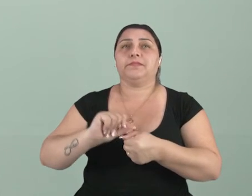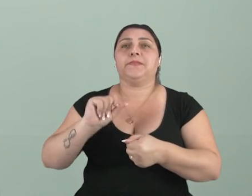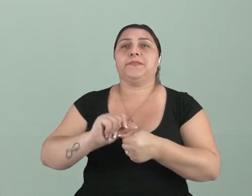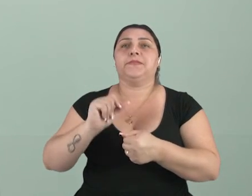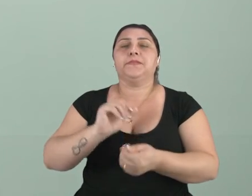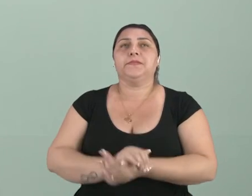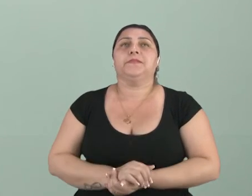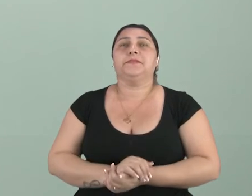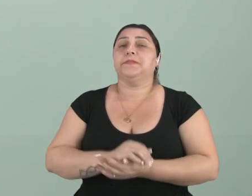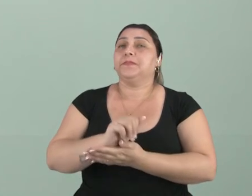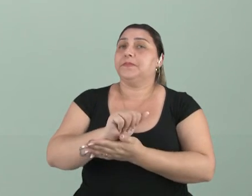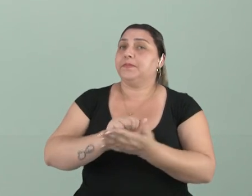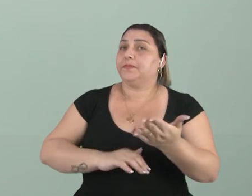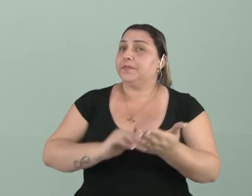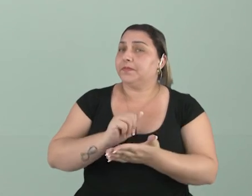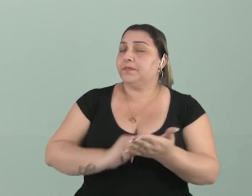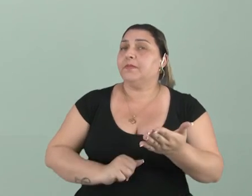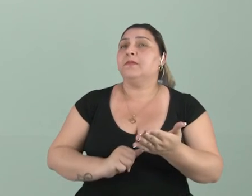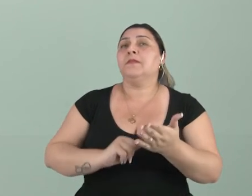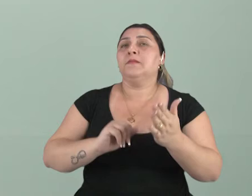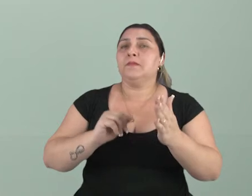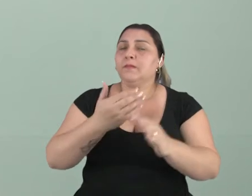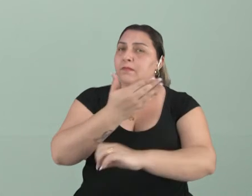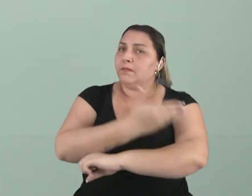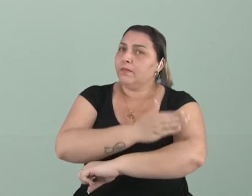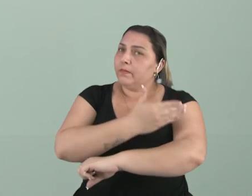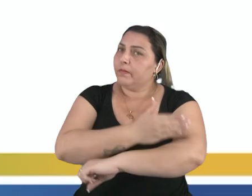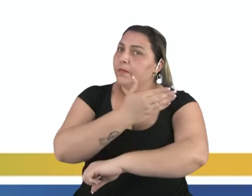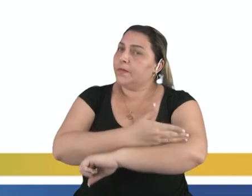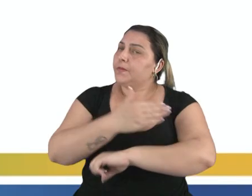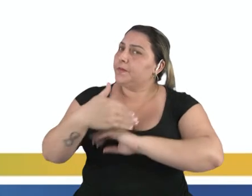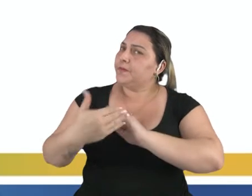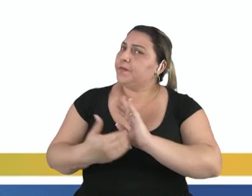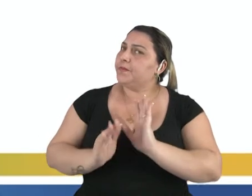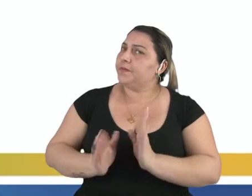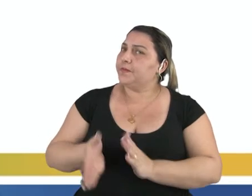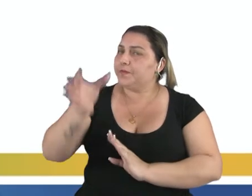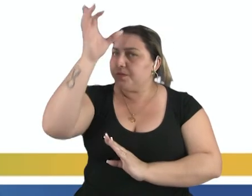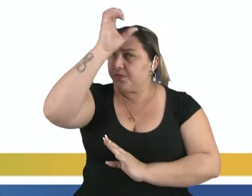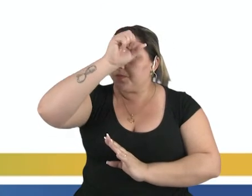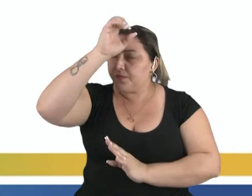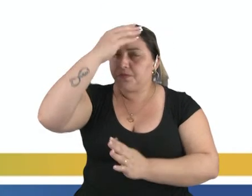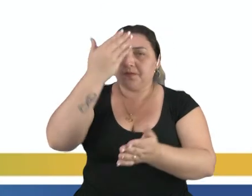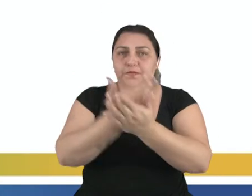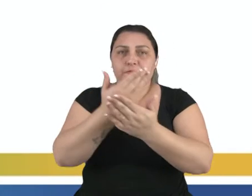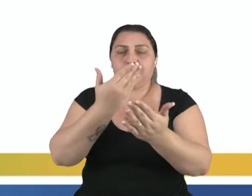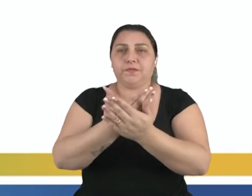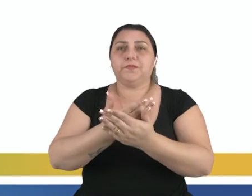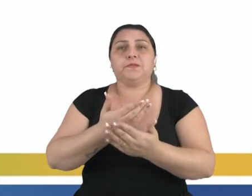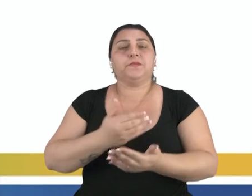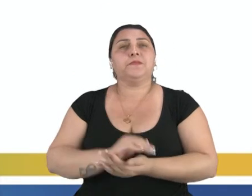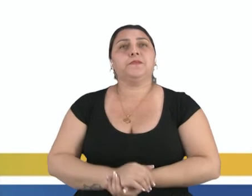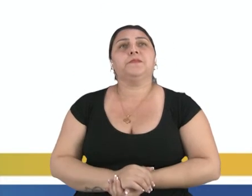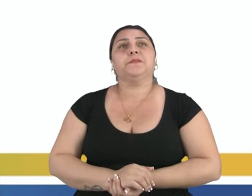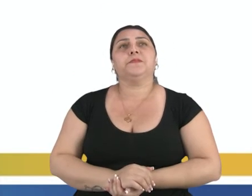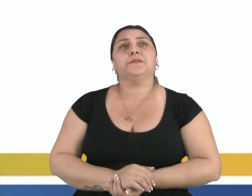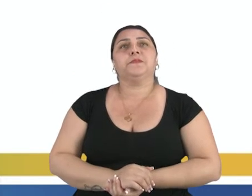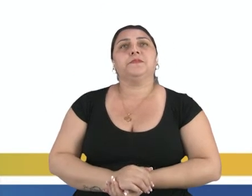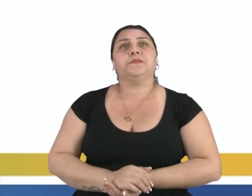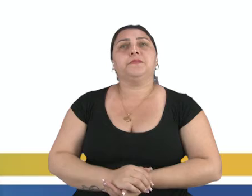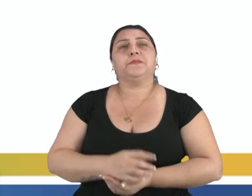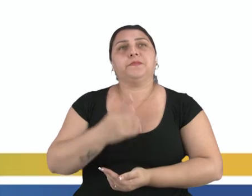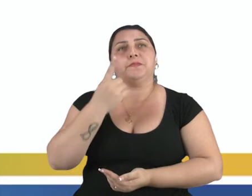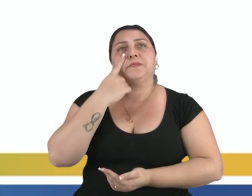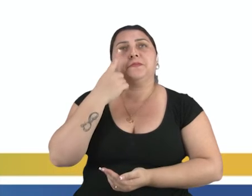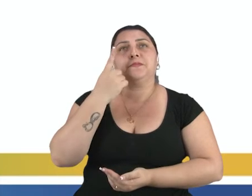prática tudo aquilo que você estudou nessa aula. Então, acompanha só o primeiro exercitando.